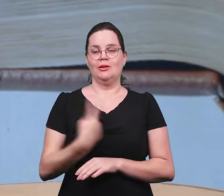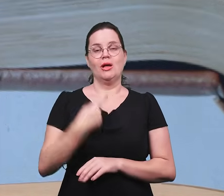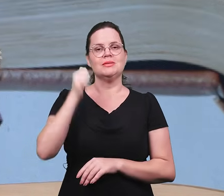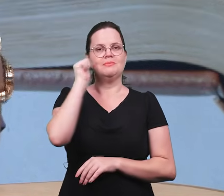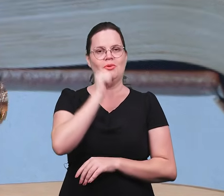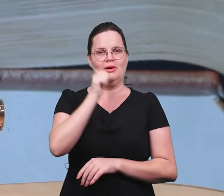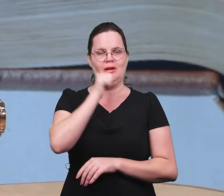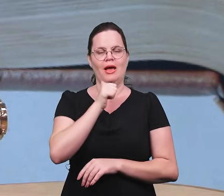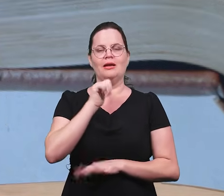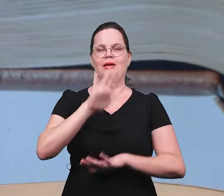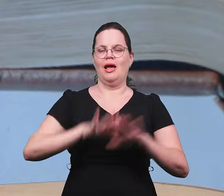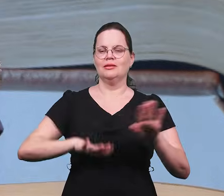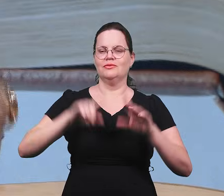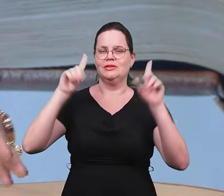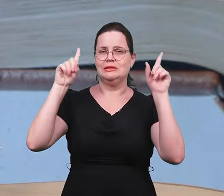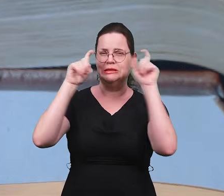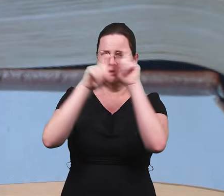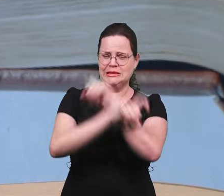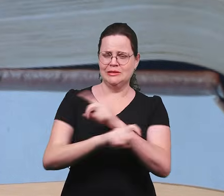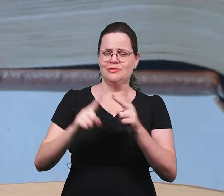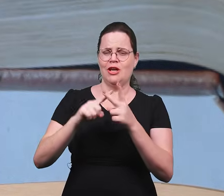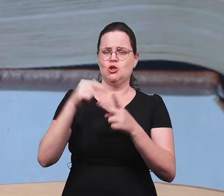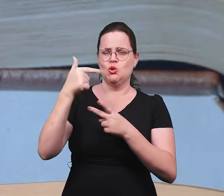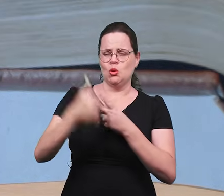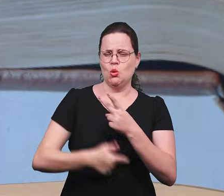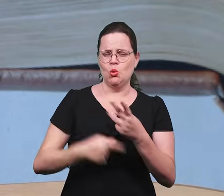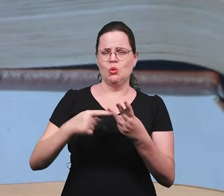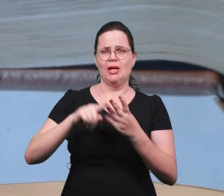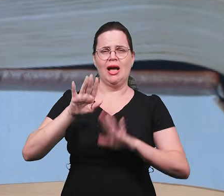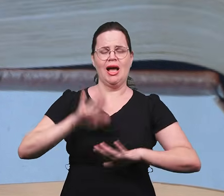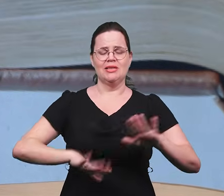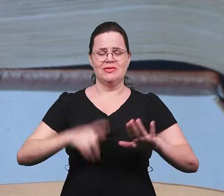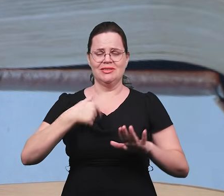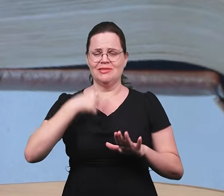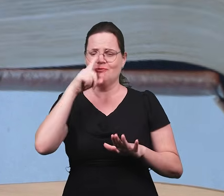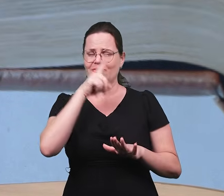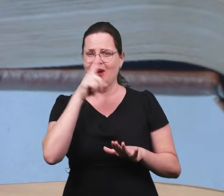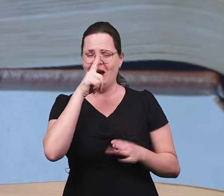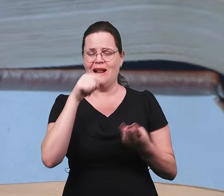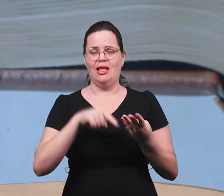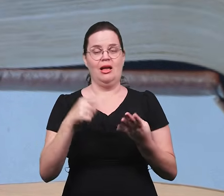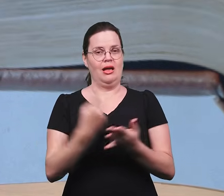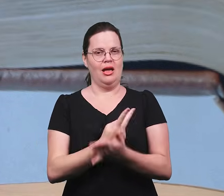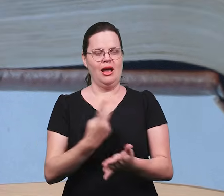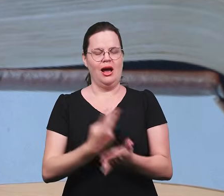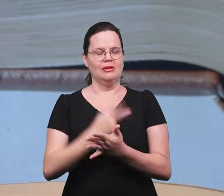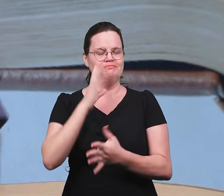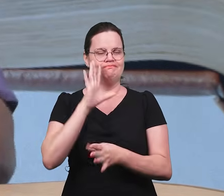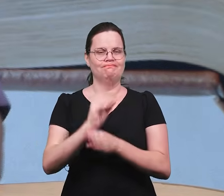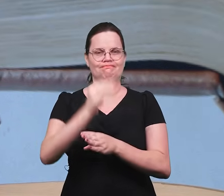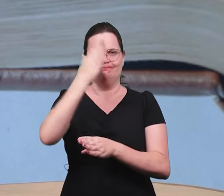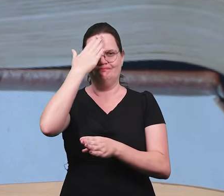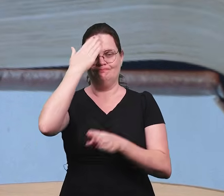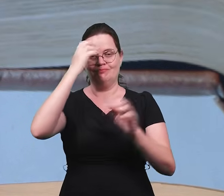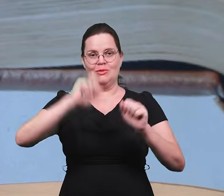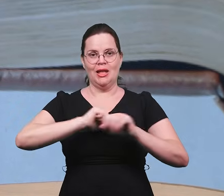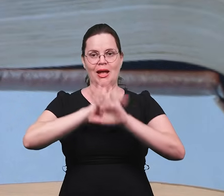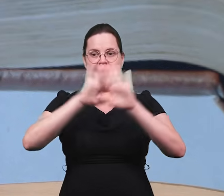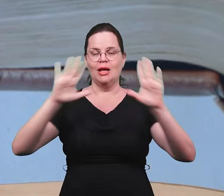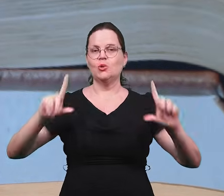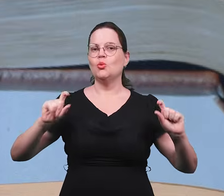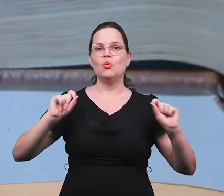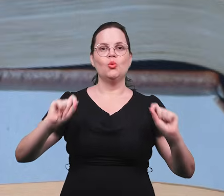nos momentos de lutas, dificuldades, muitas vezes nos nossos erros, nós precisamos encontrar com